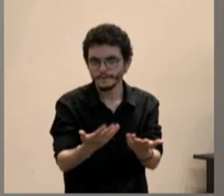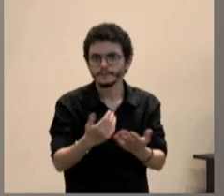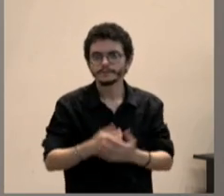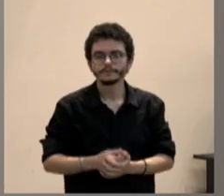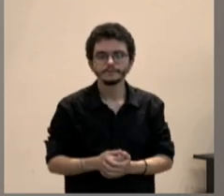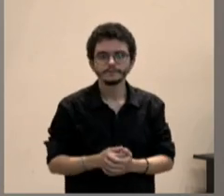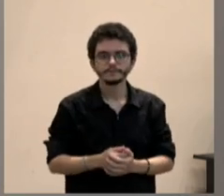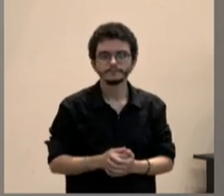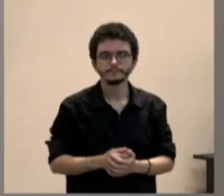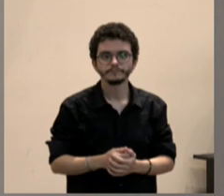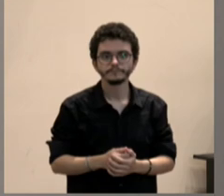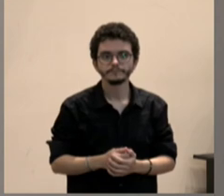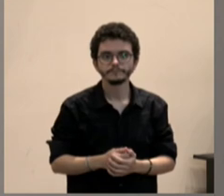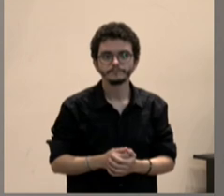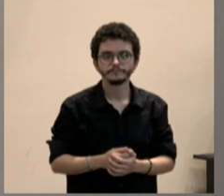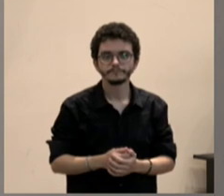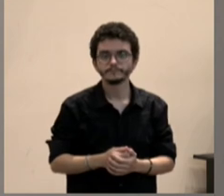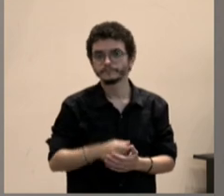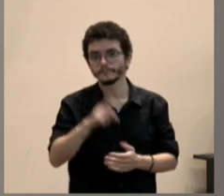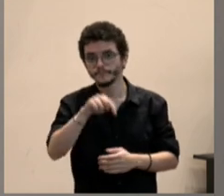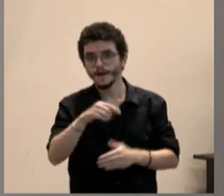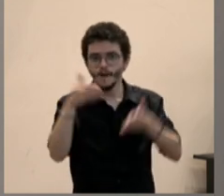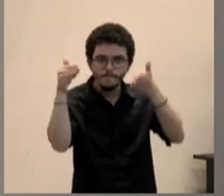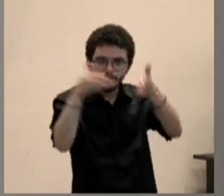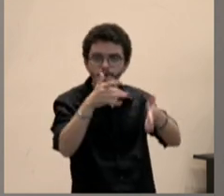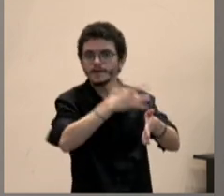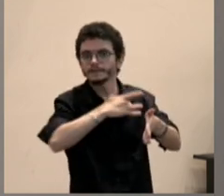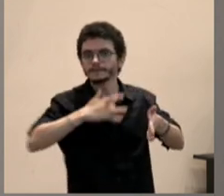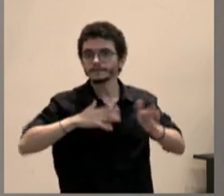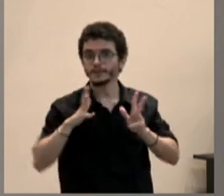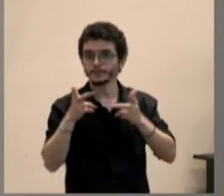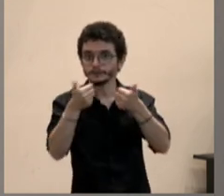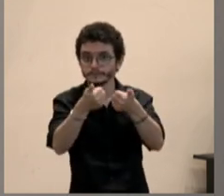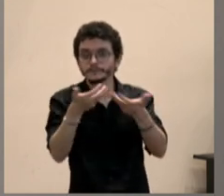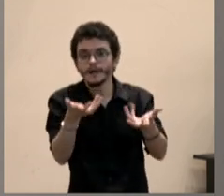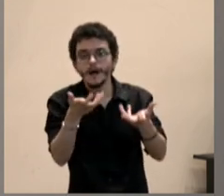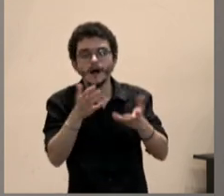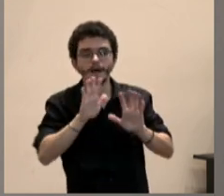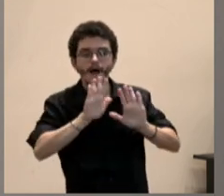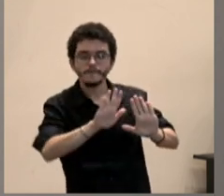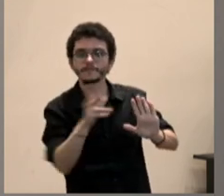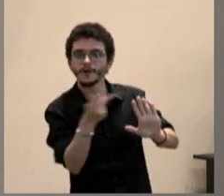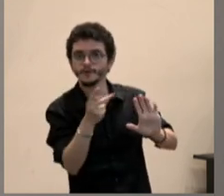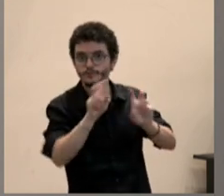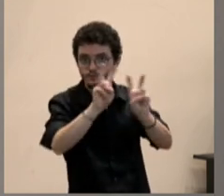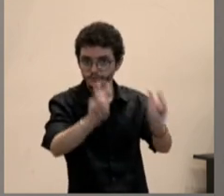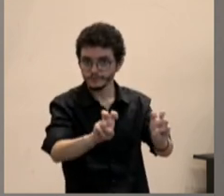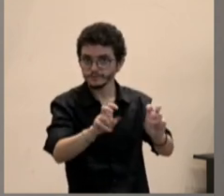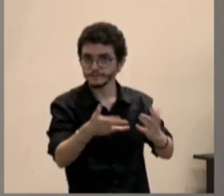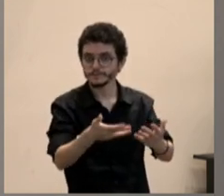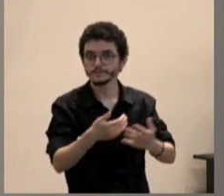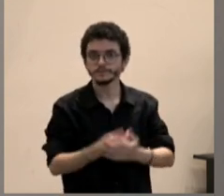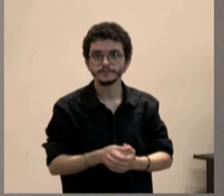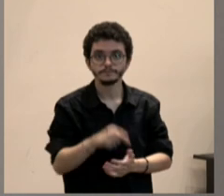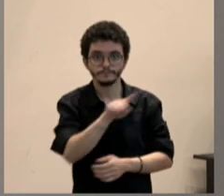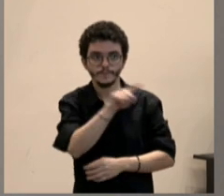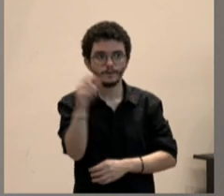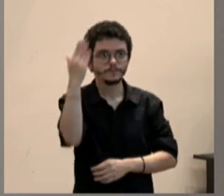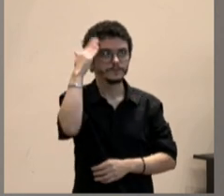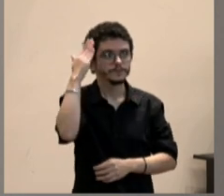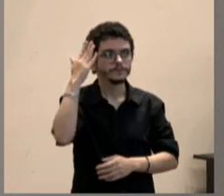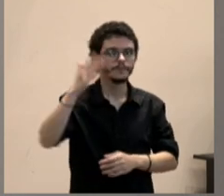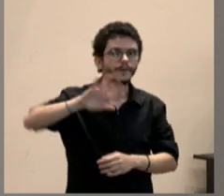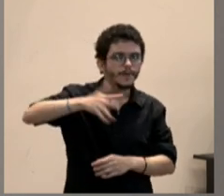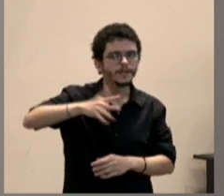um dos temas foi o custo aluno qualidade. Então, eu quero ficar um pouquinho nesse custo aluno qualidade, para vocês terem ideia como é que está a